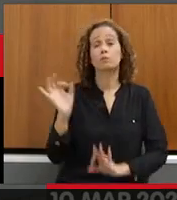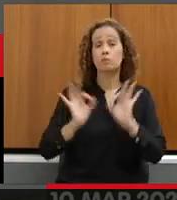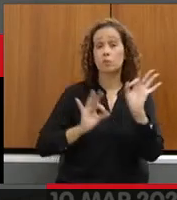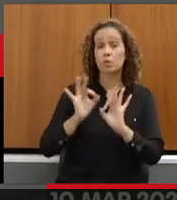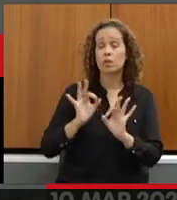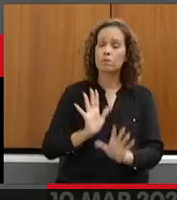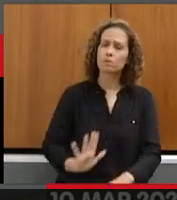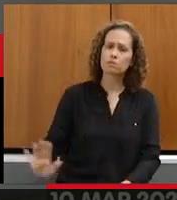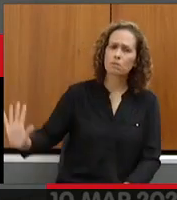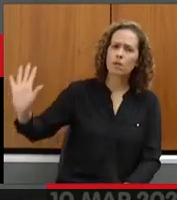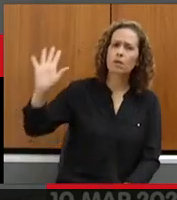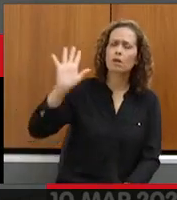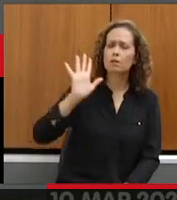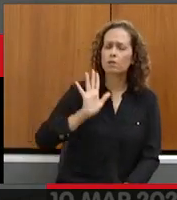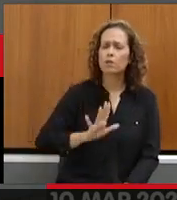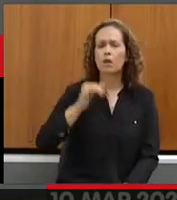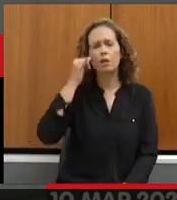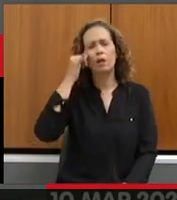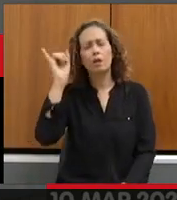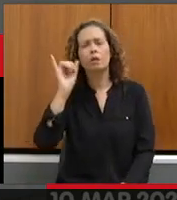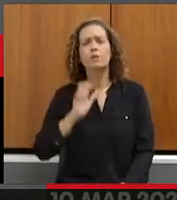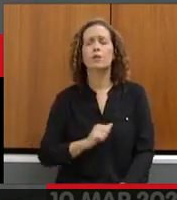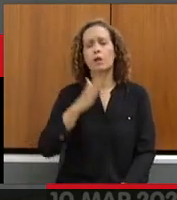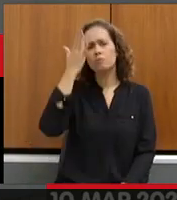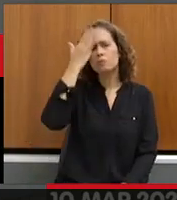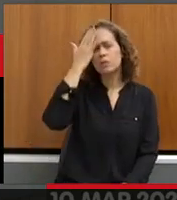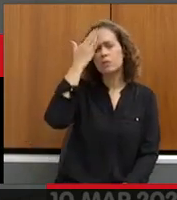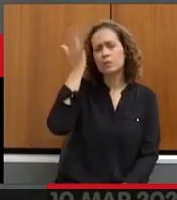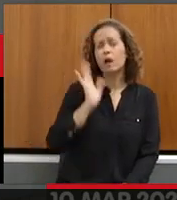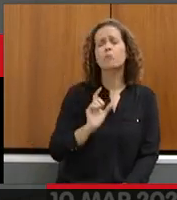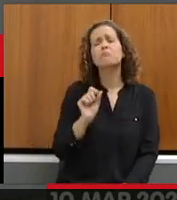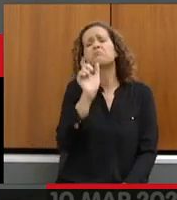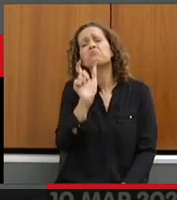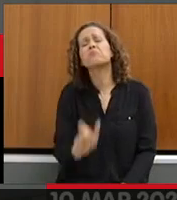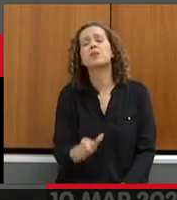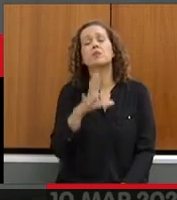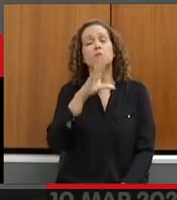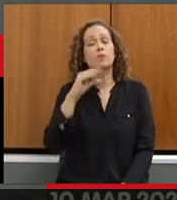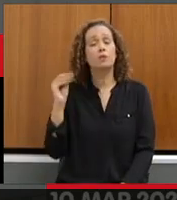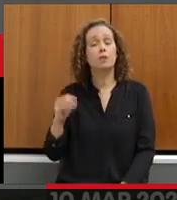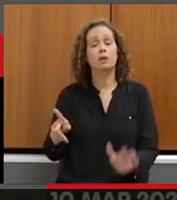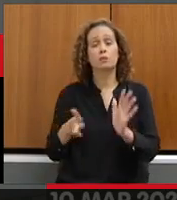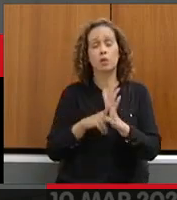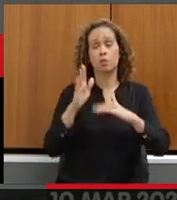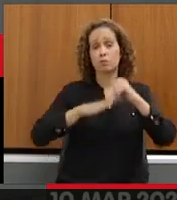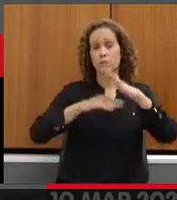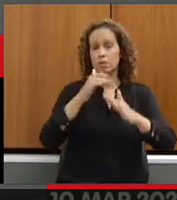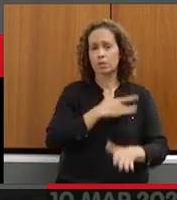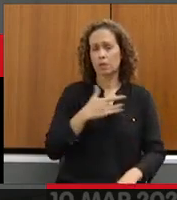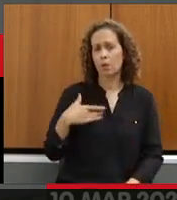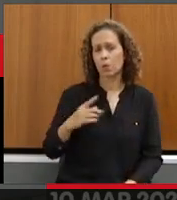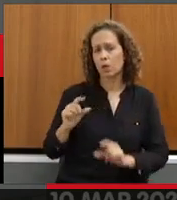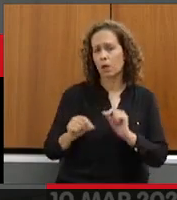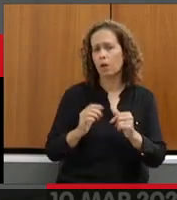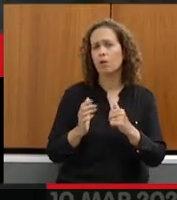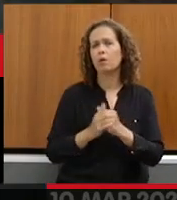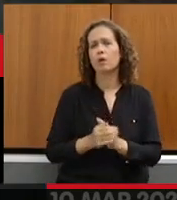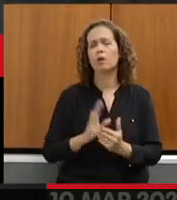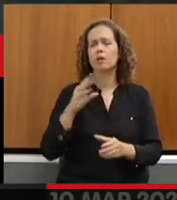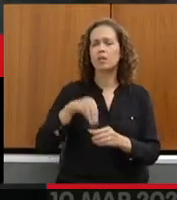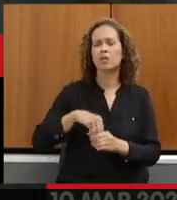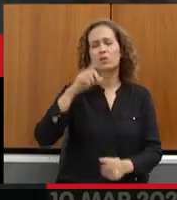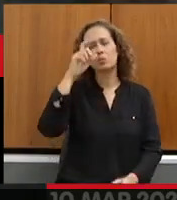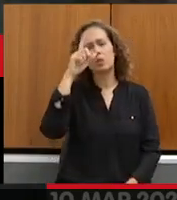Nacional de e determina Bank em São funcionários da saúde do ser vacinado que são aqueles de ambulatórios